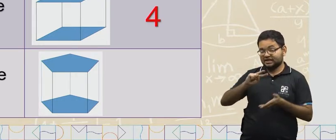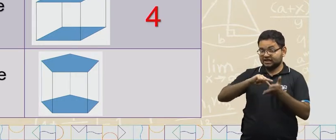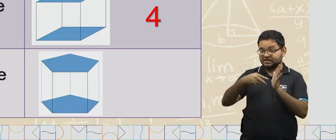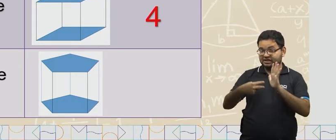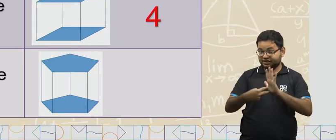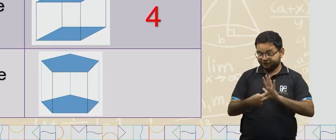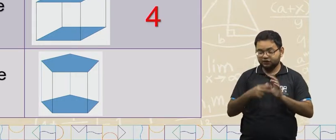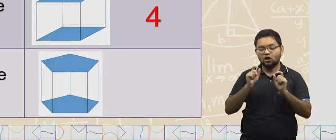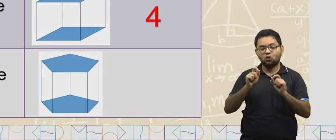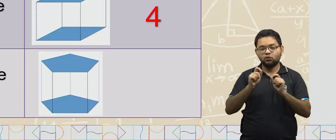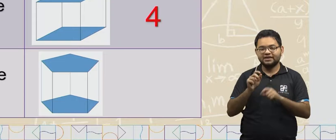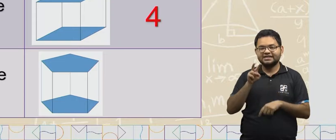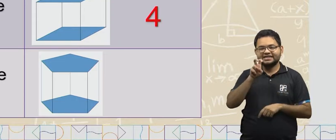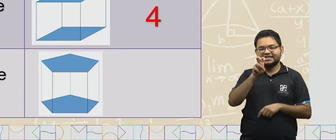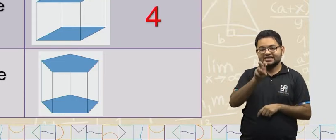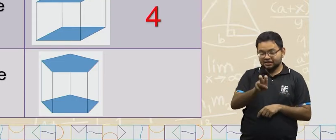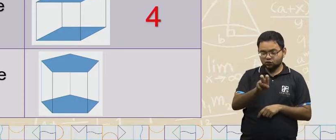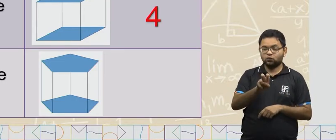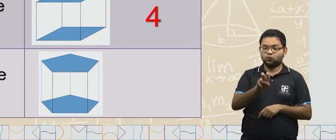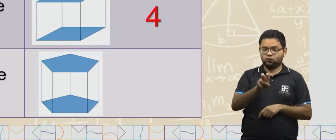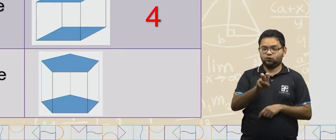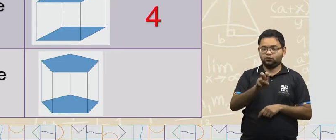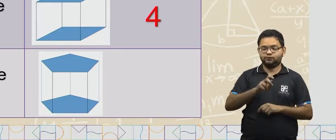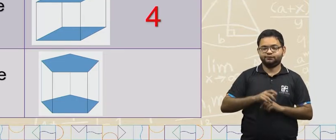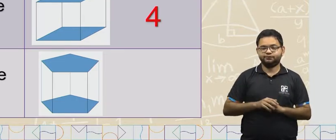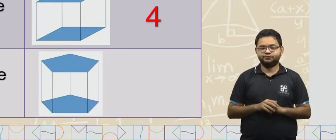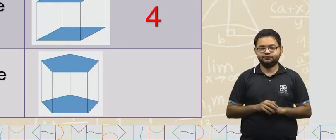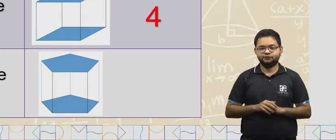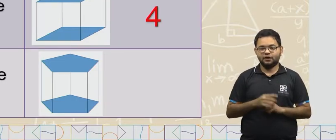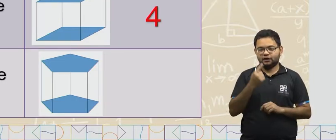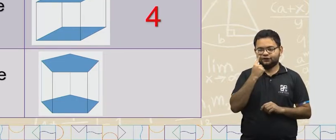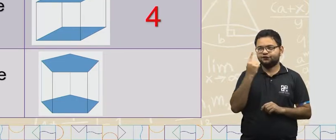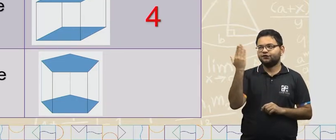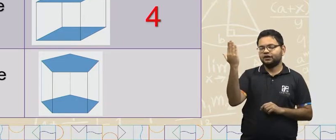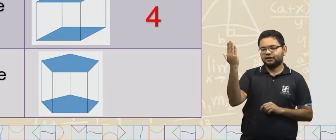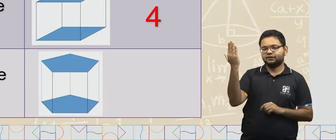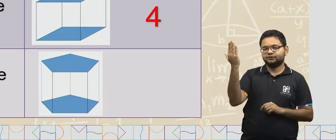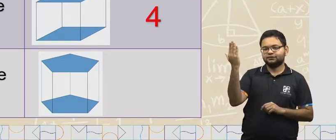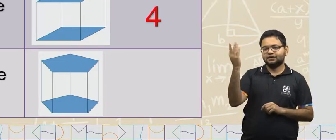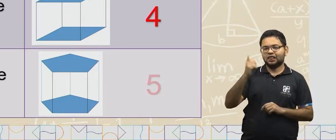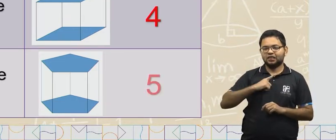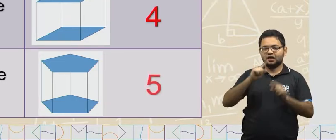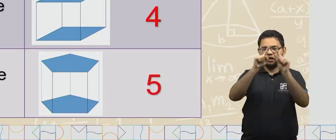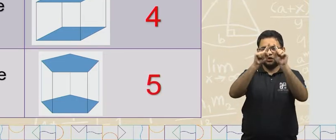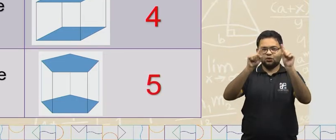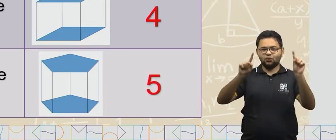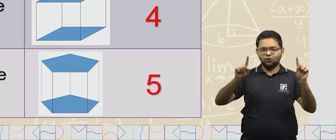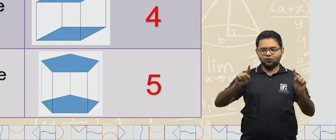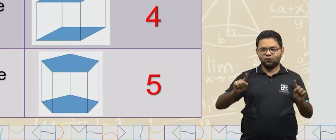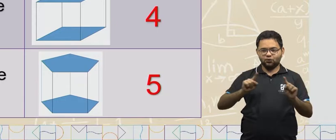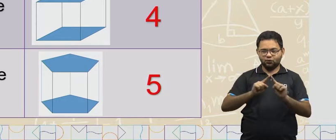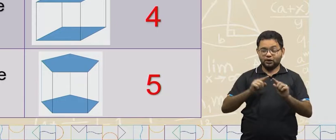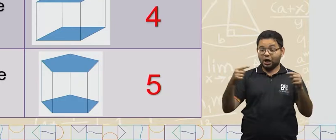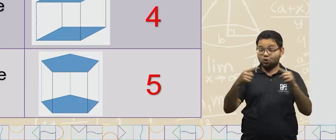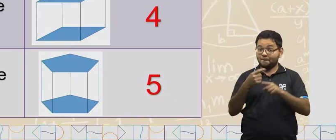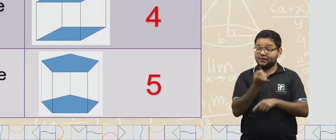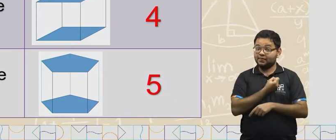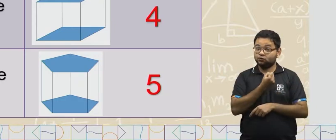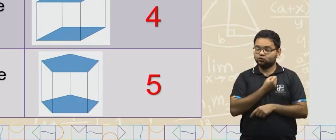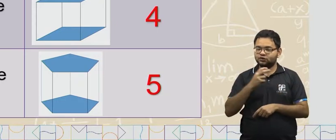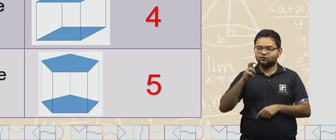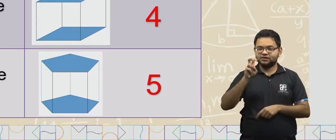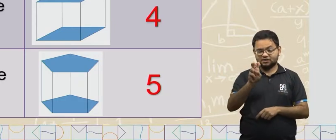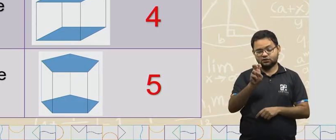geométrica espacial que tem como extremidades a figura do pentágono, isto é, 5